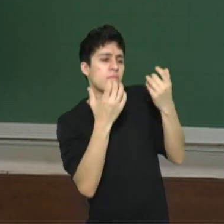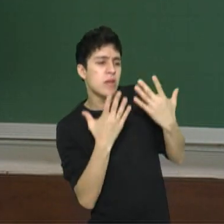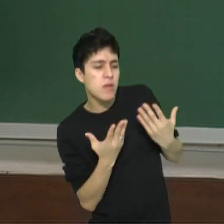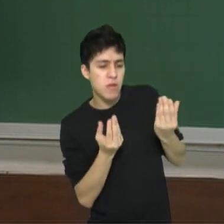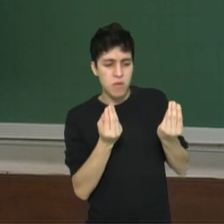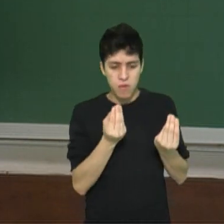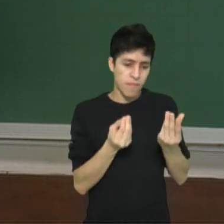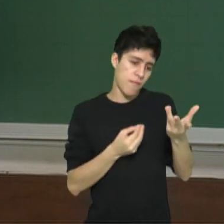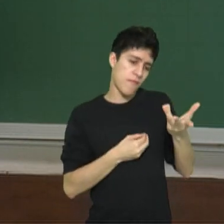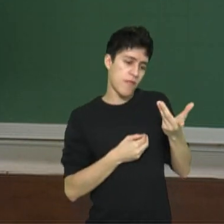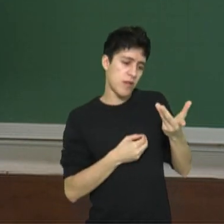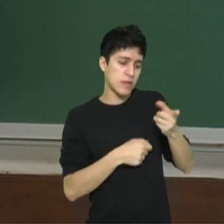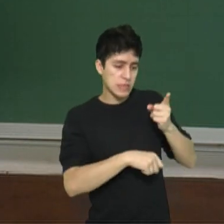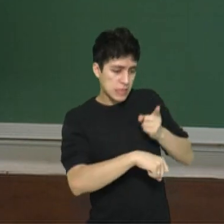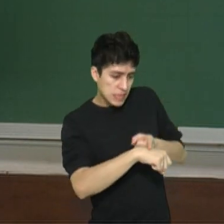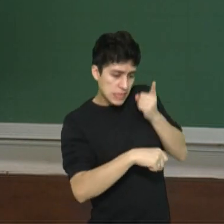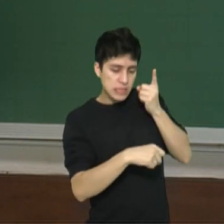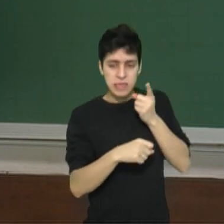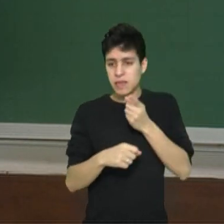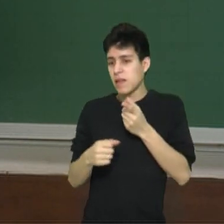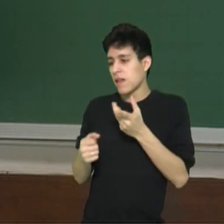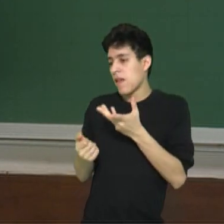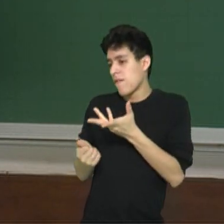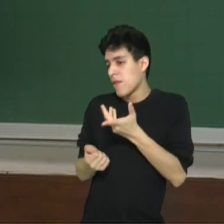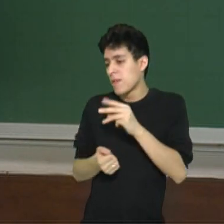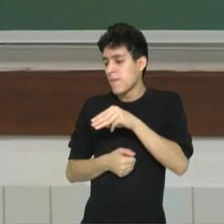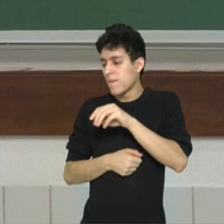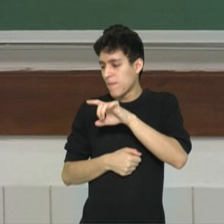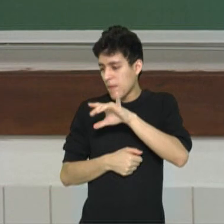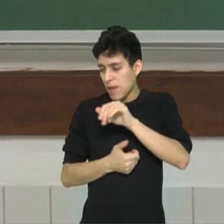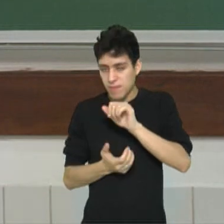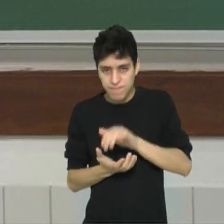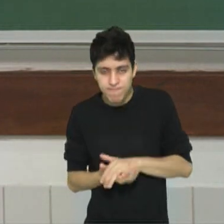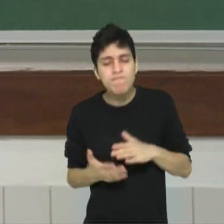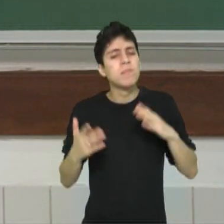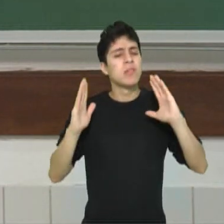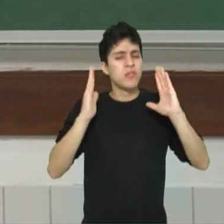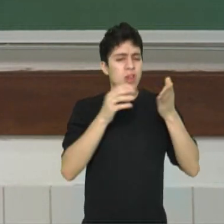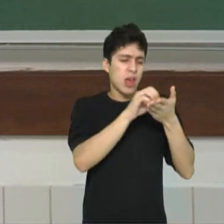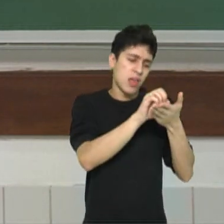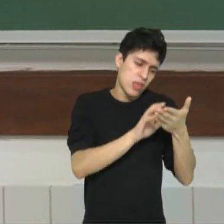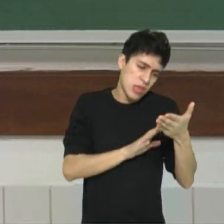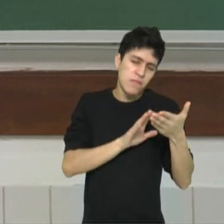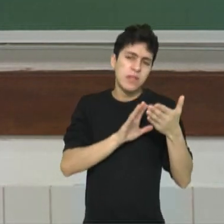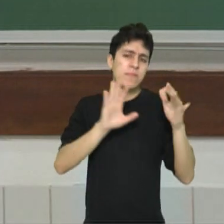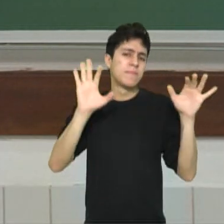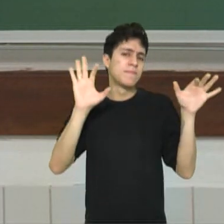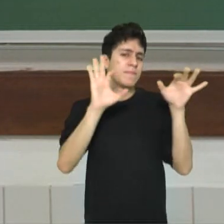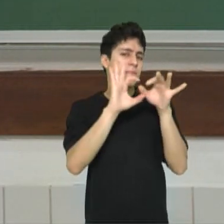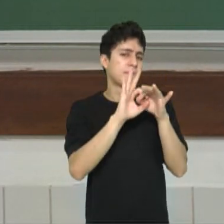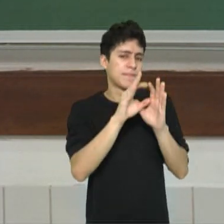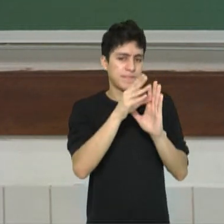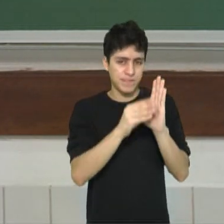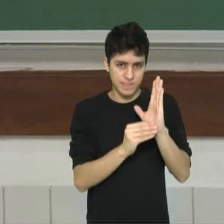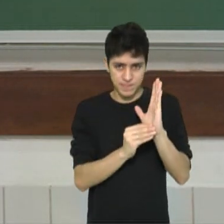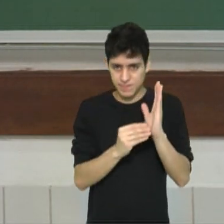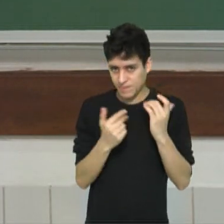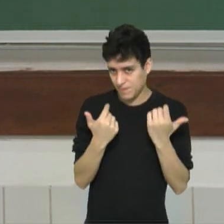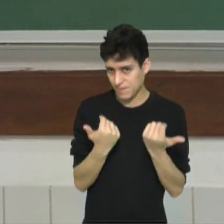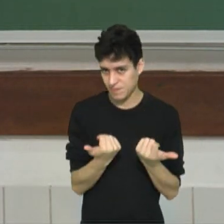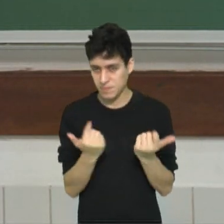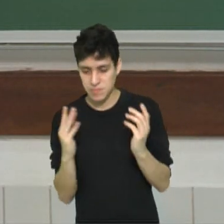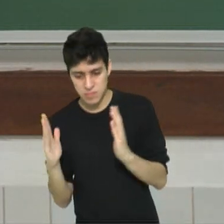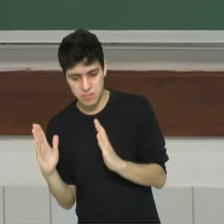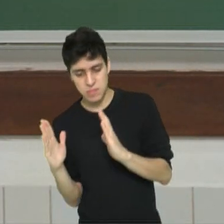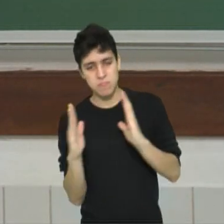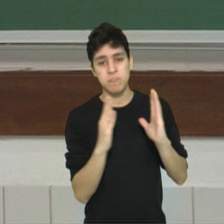nós vimos como calcular a velocidade média. Nós fizemos exercícios, inclusive, né, sobre isso, tá? Vamos